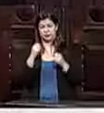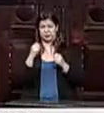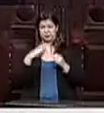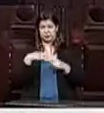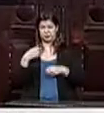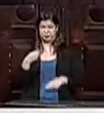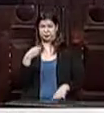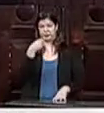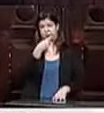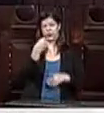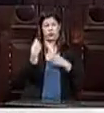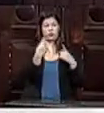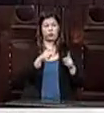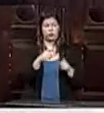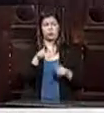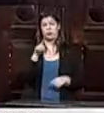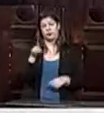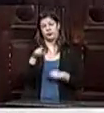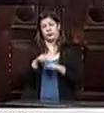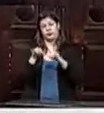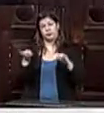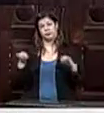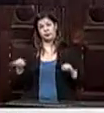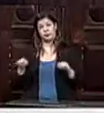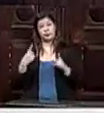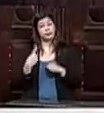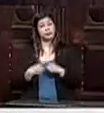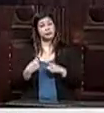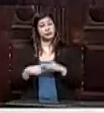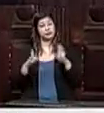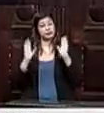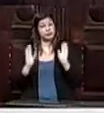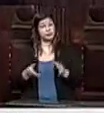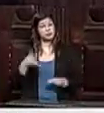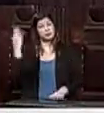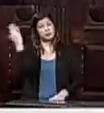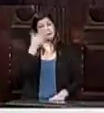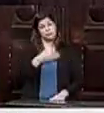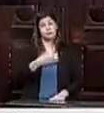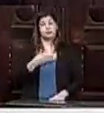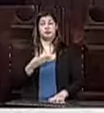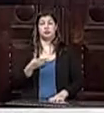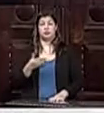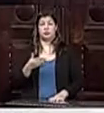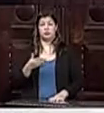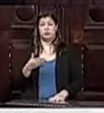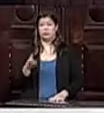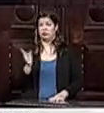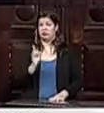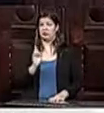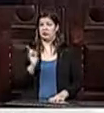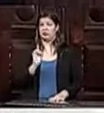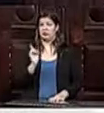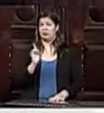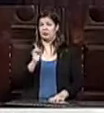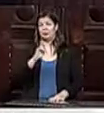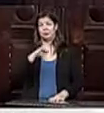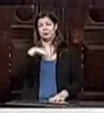contra a mídia. Porque isso já está provado que não dá certo.